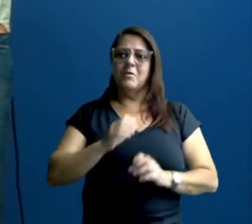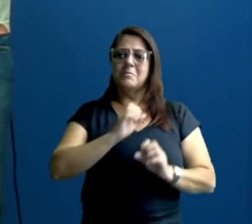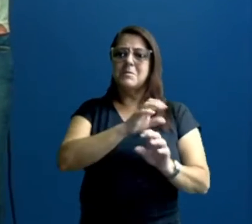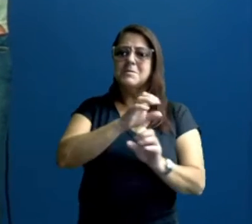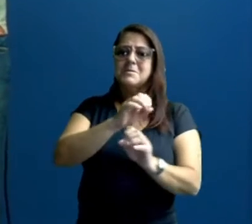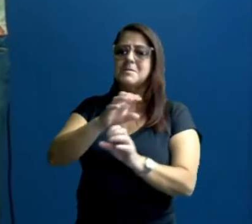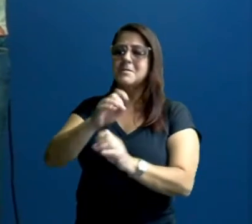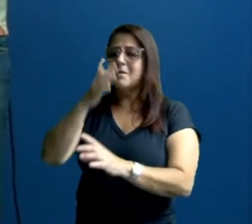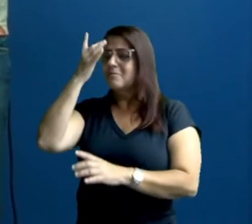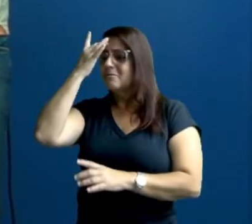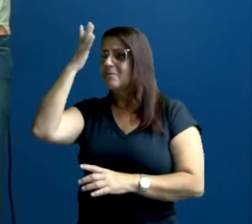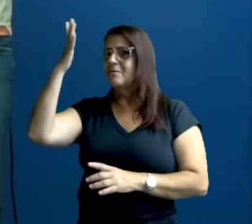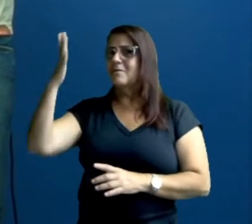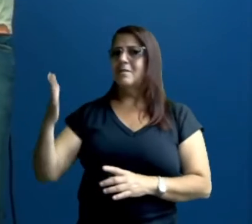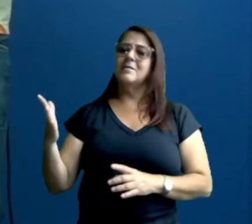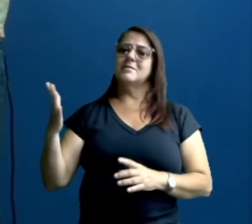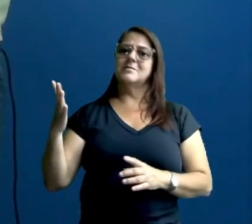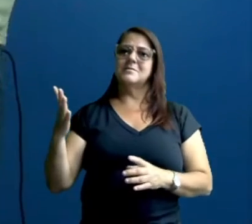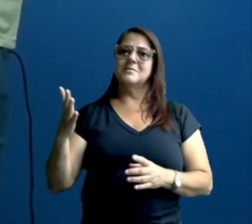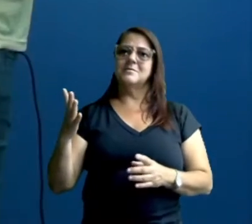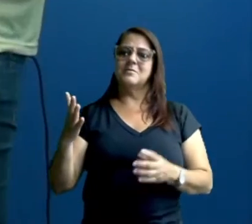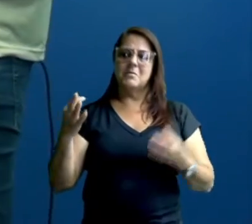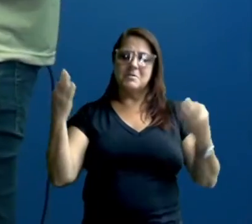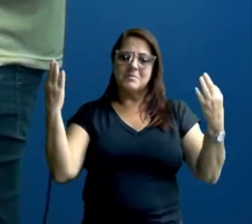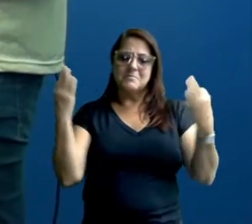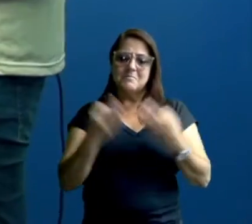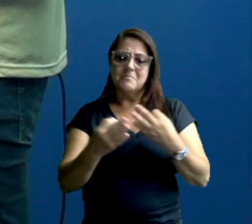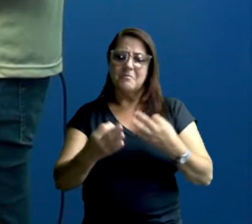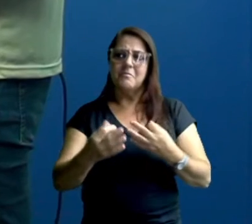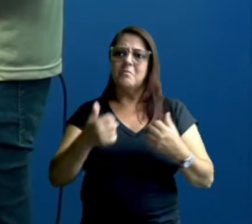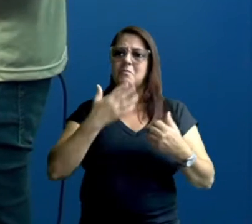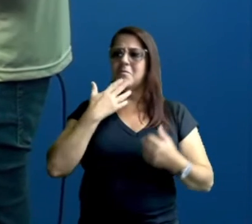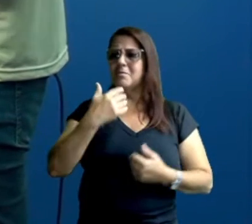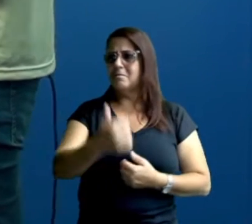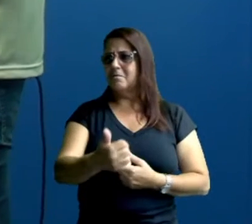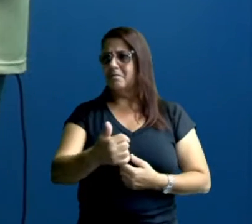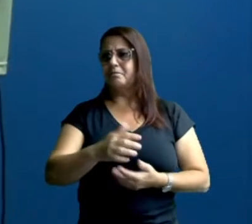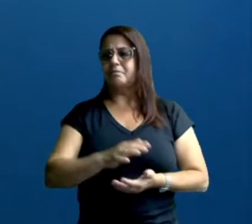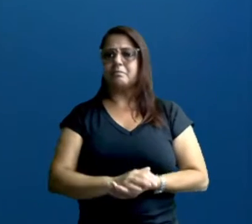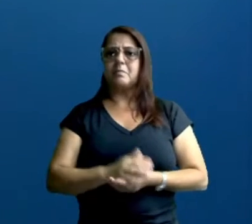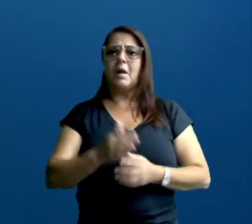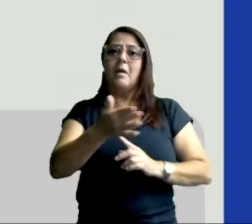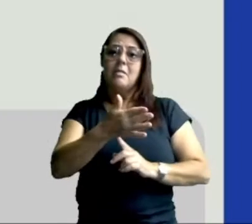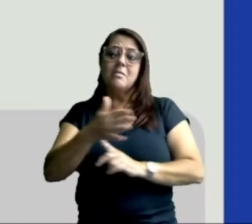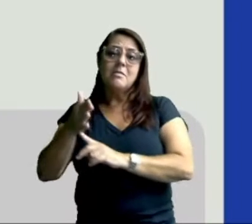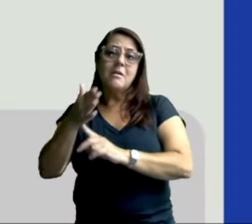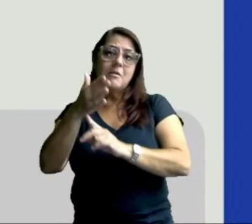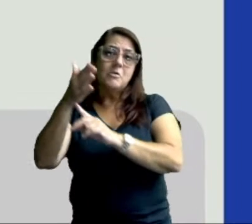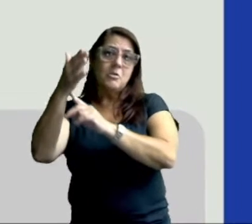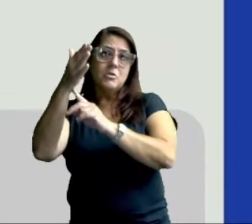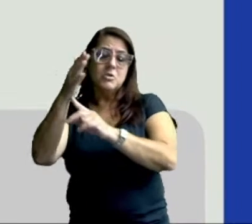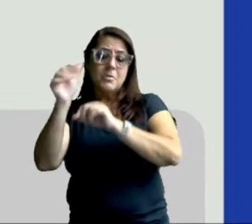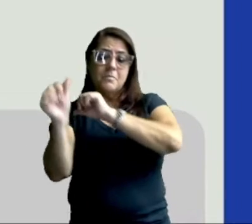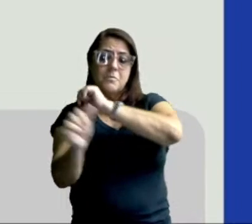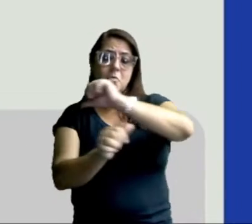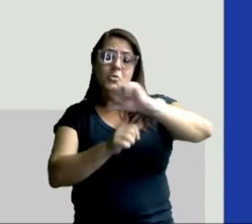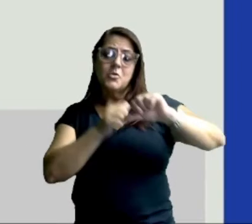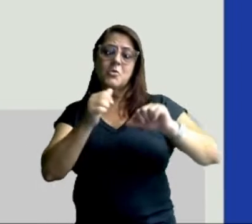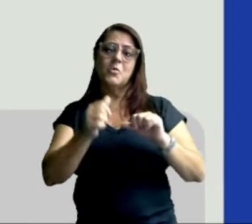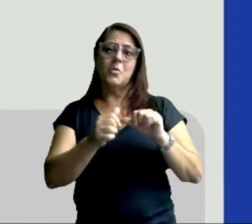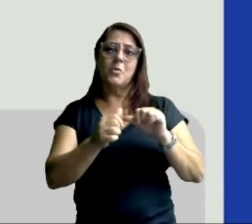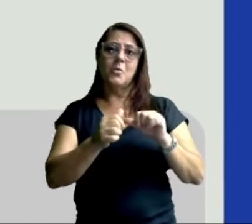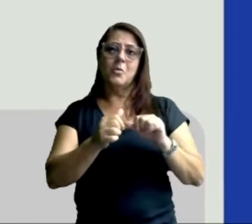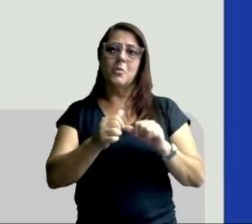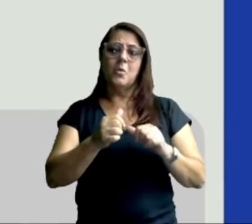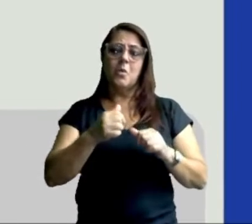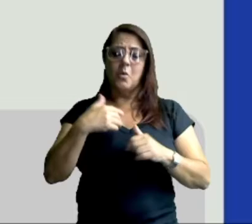o aprendizado desse aluno seja o mais efetivo possível. A tecnologia, ela mudou a forma